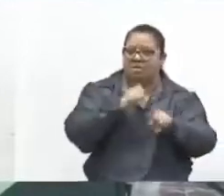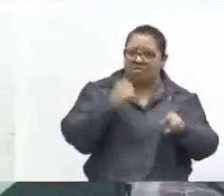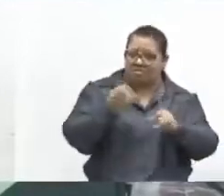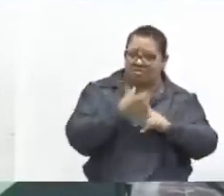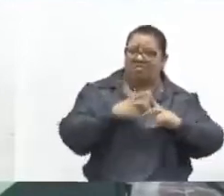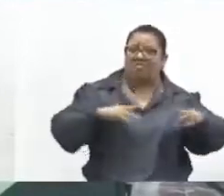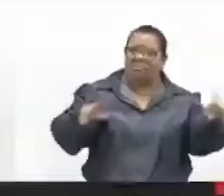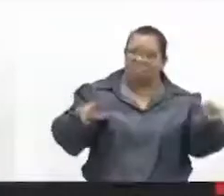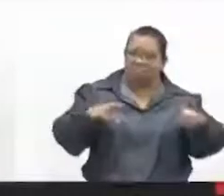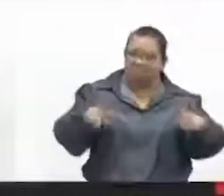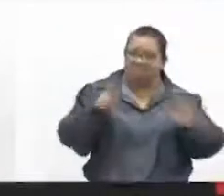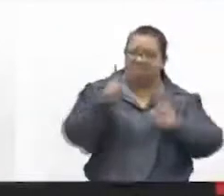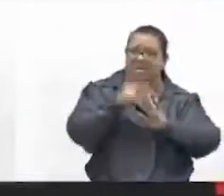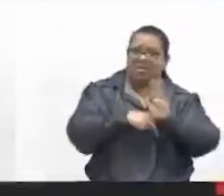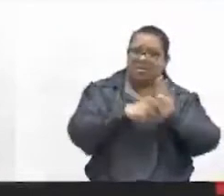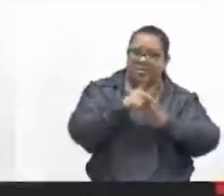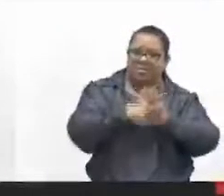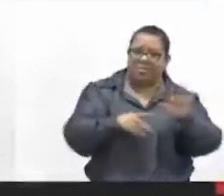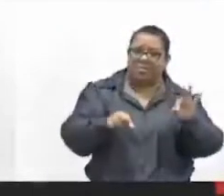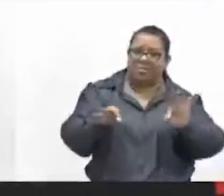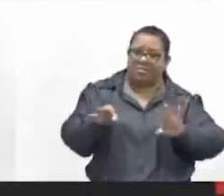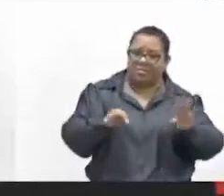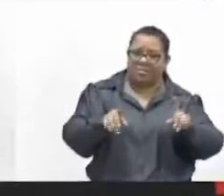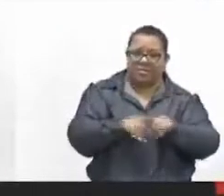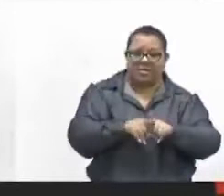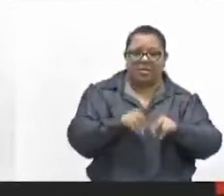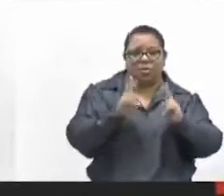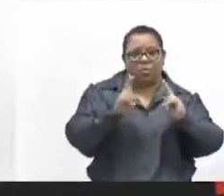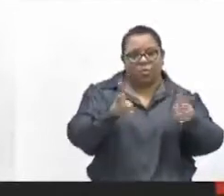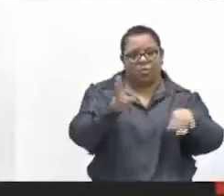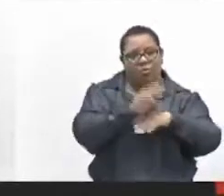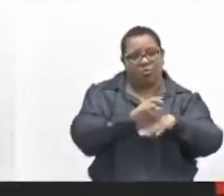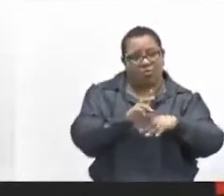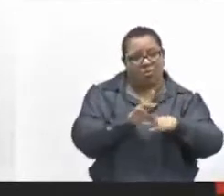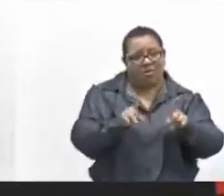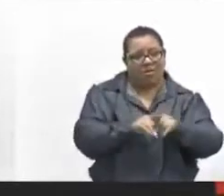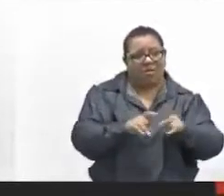programa de auxílios e bolsas de estudos, permanência no curso e conclusão na